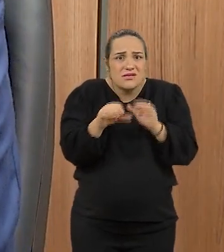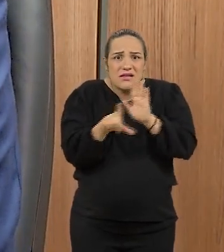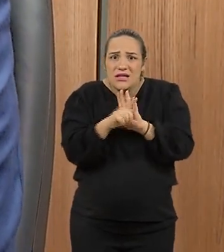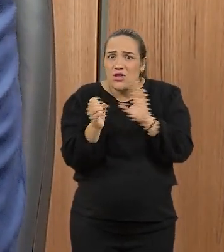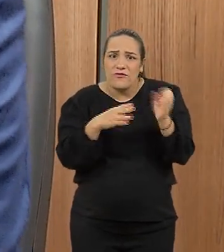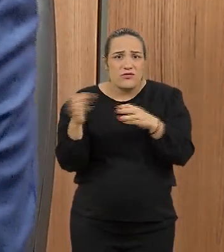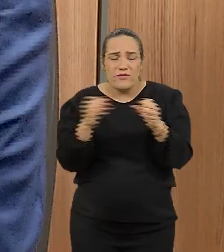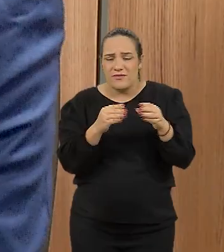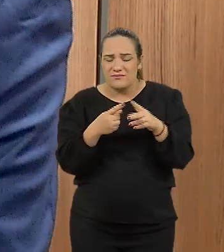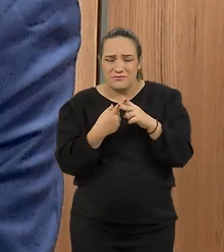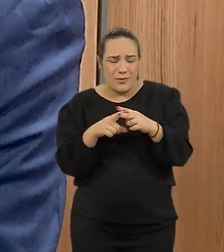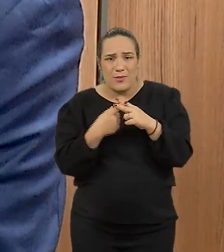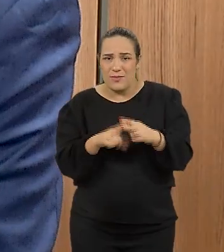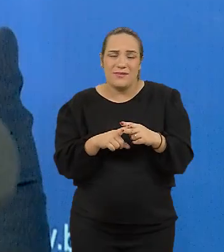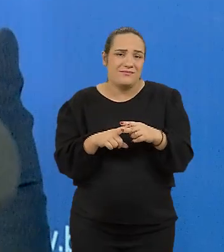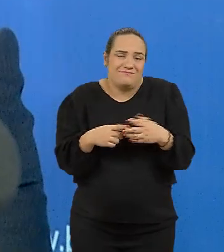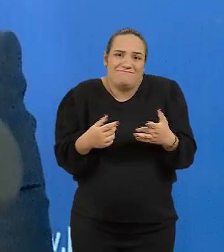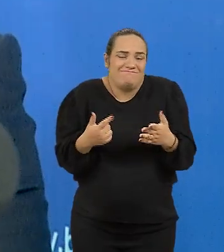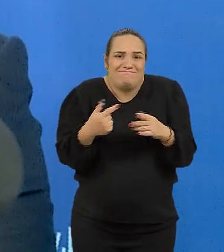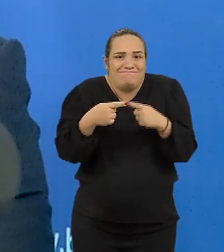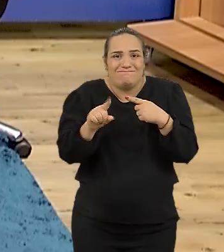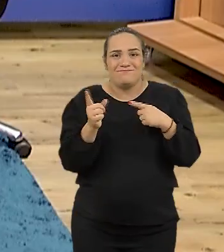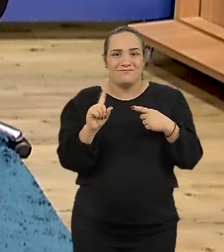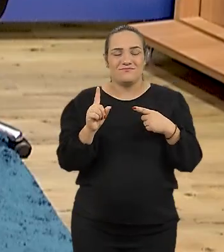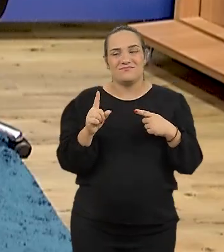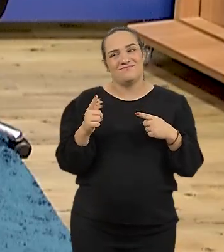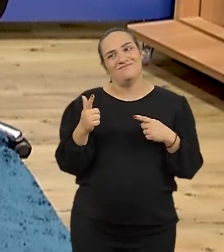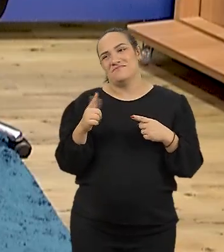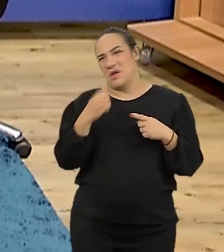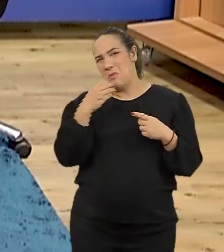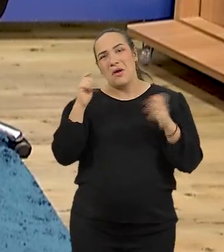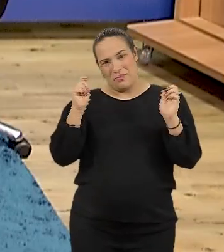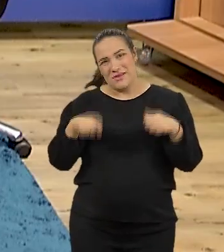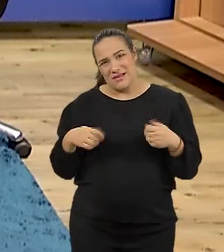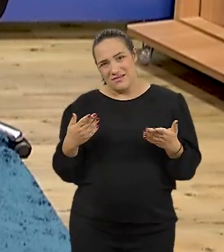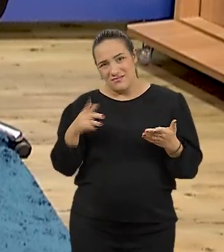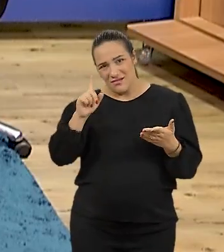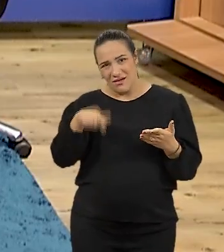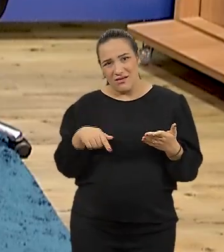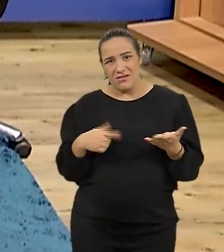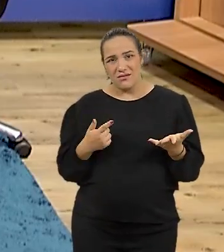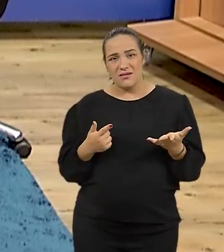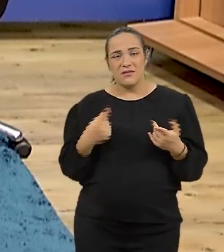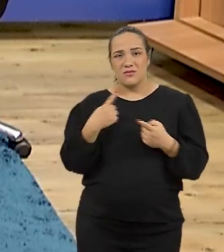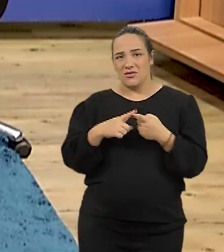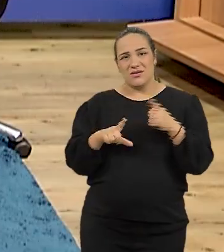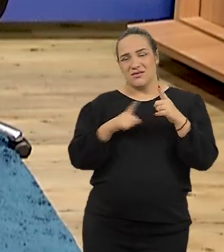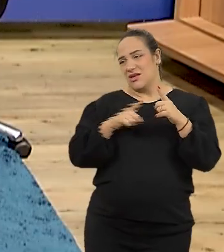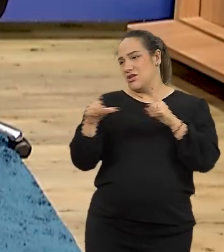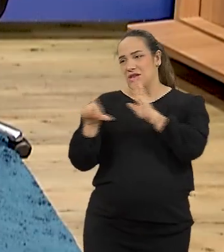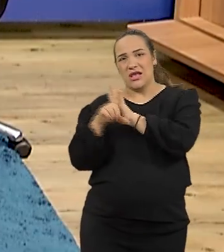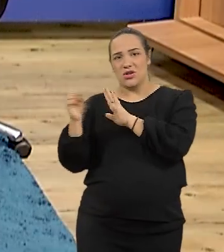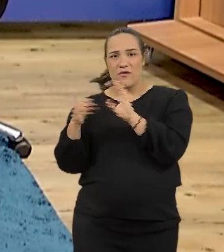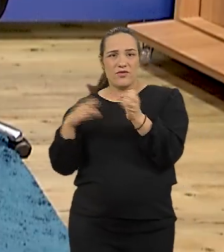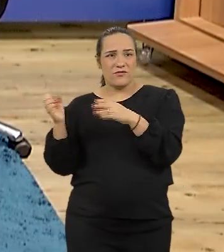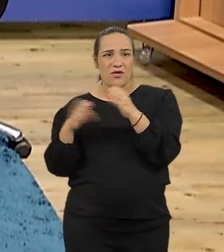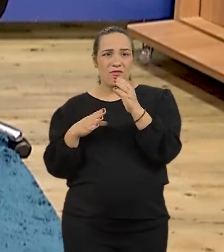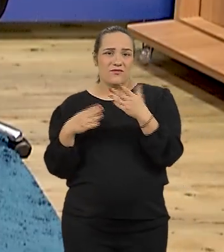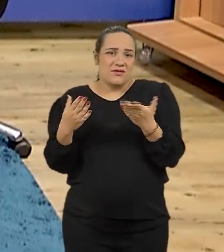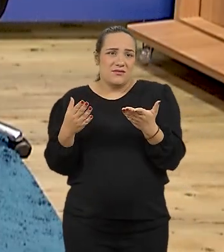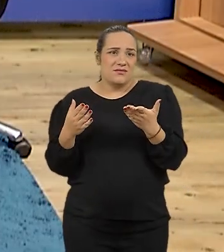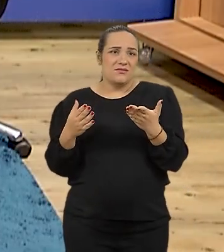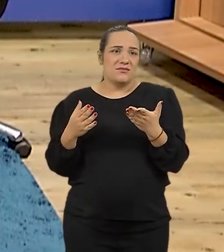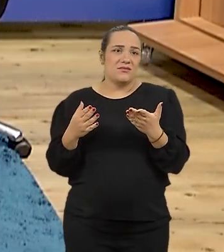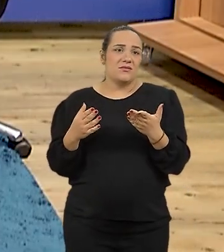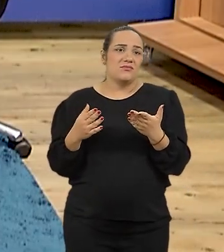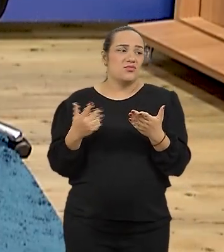transfigurado na sua concepção original. Havia uma crise de efetividade, às vezes por essa questão de sempre se converter em